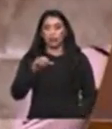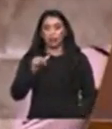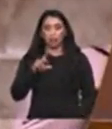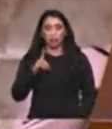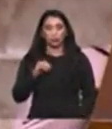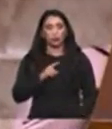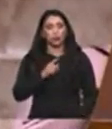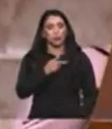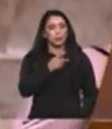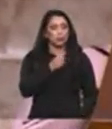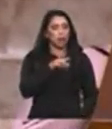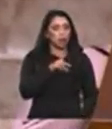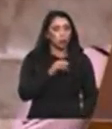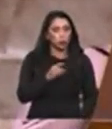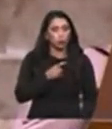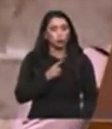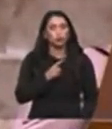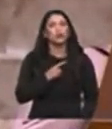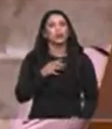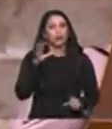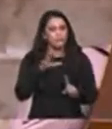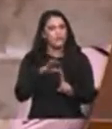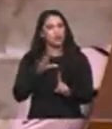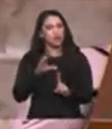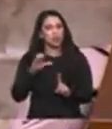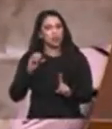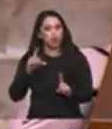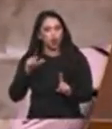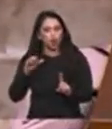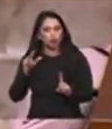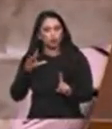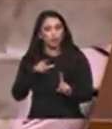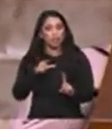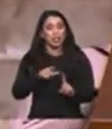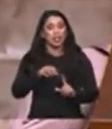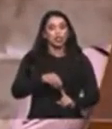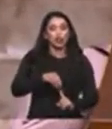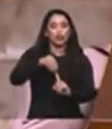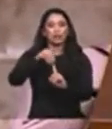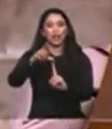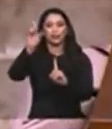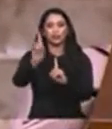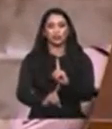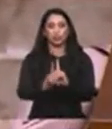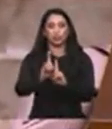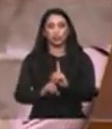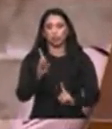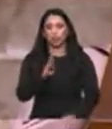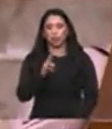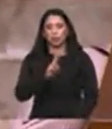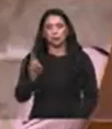Paulo Roberto Costa, que confirmam a influência política de Collor nas nomeações pelas diretorias da BR